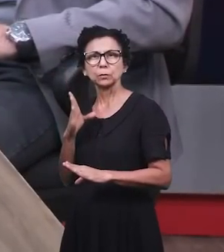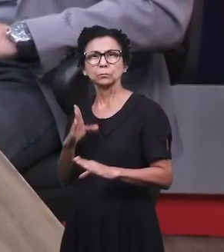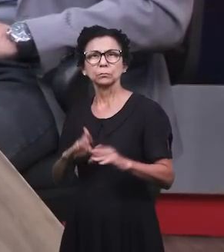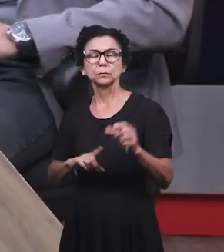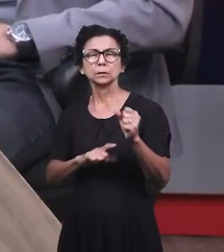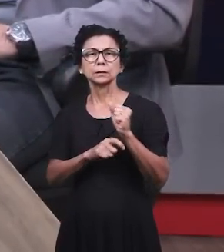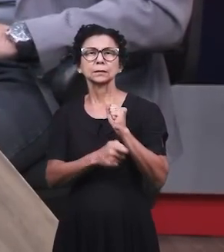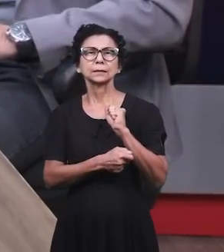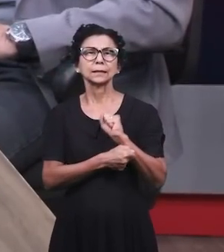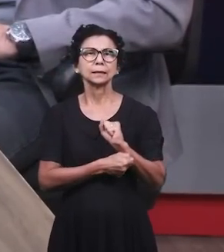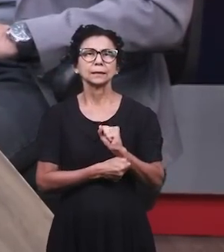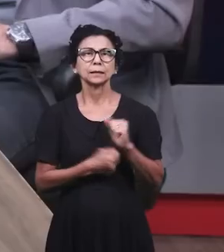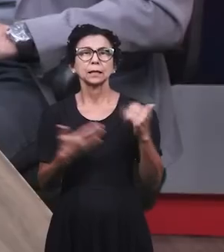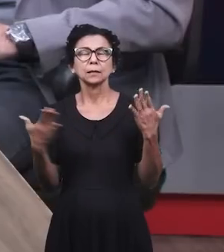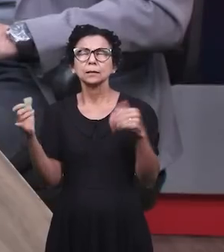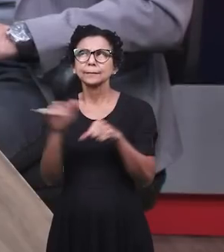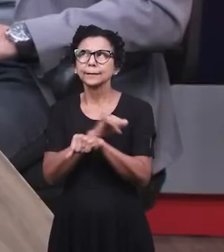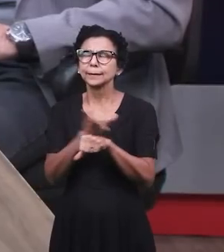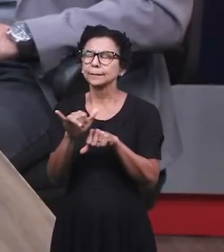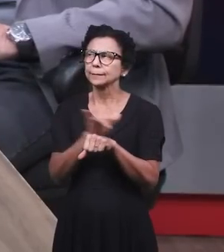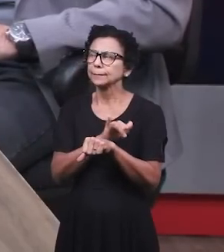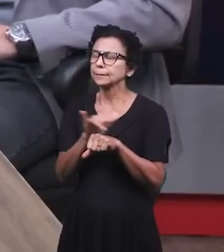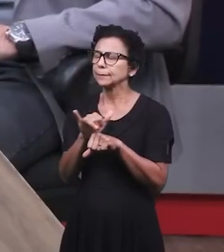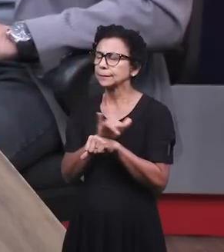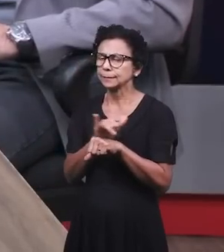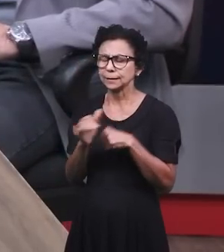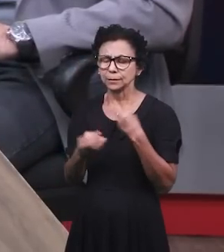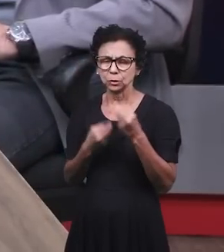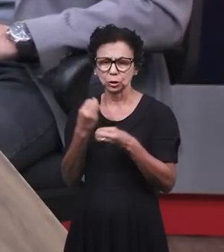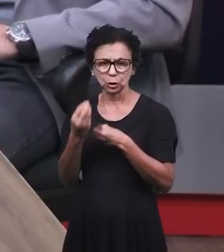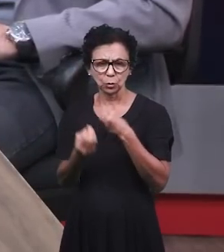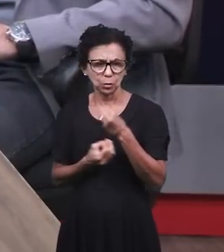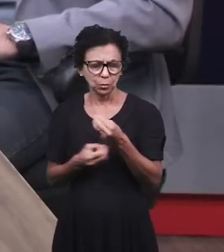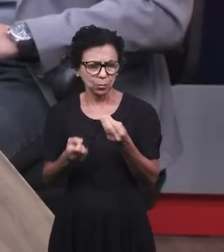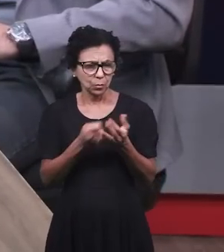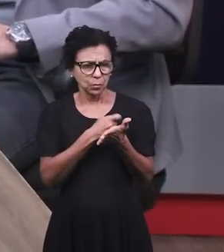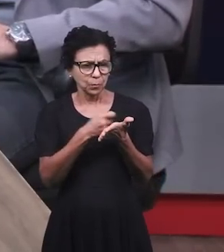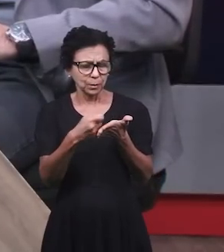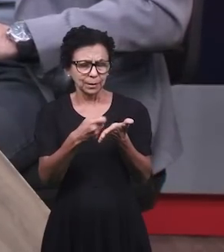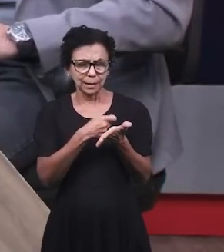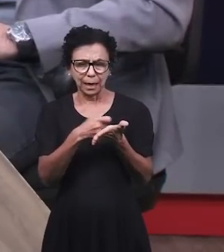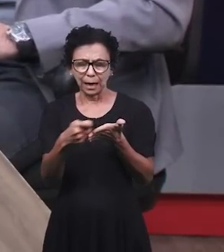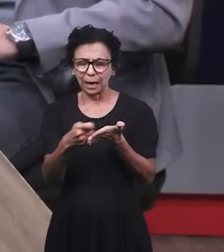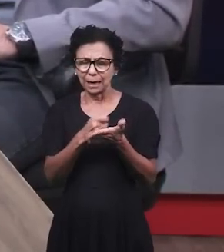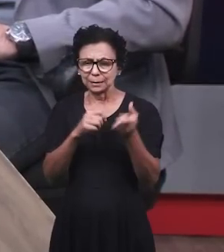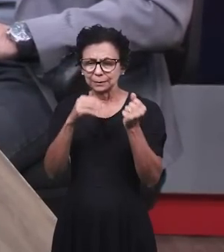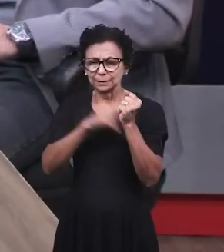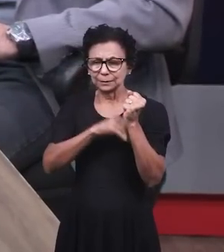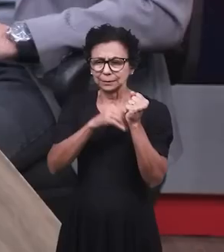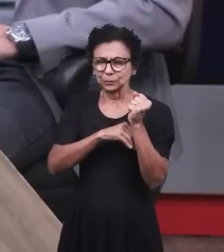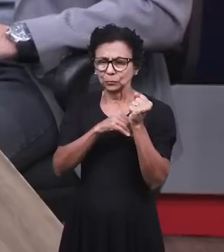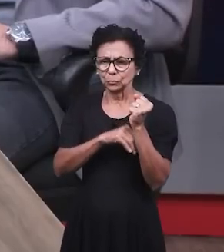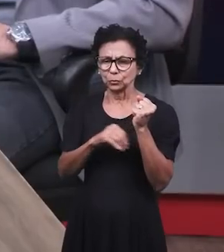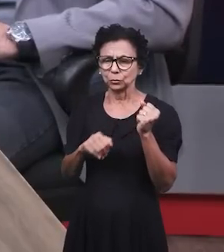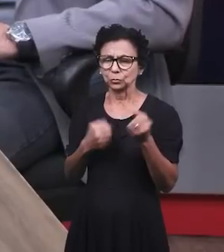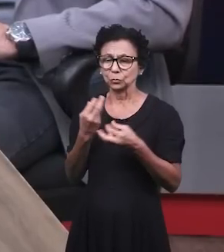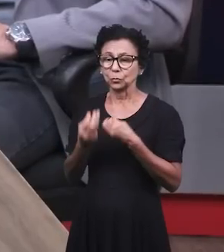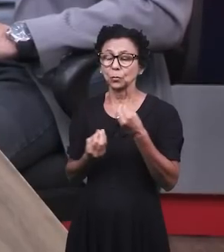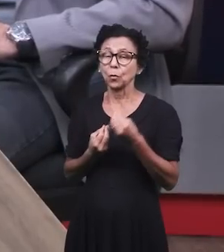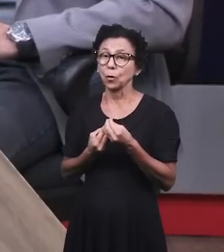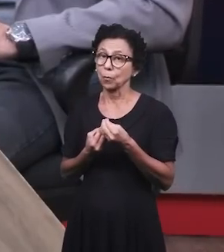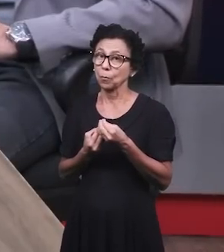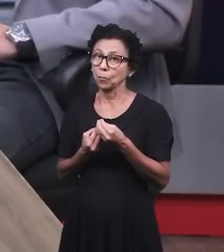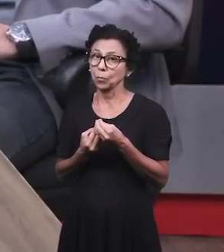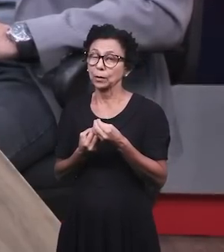de como é que eu faria minhas cartas, né, que são informações confidenciais, de sigilo de Estado, etc. Como é